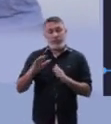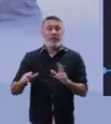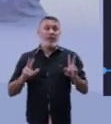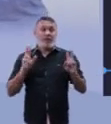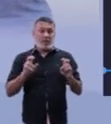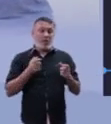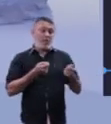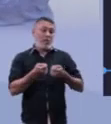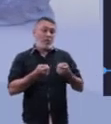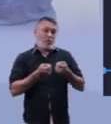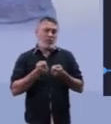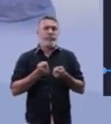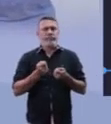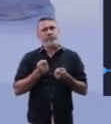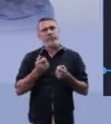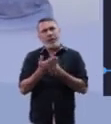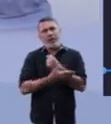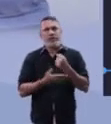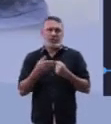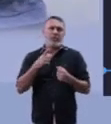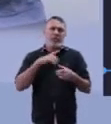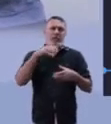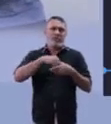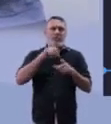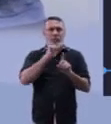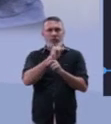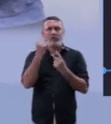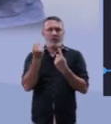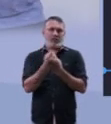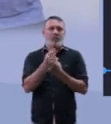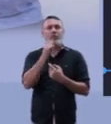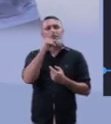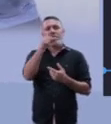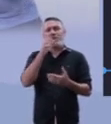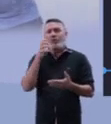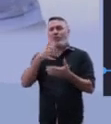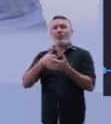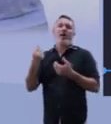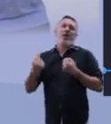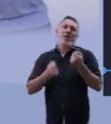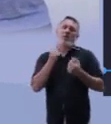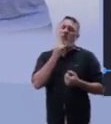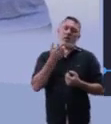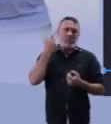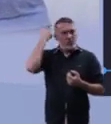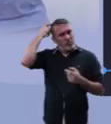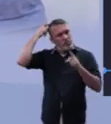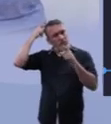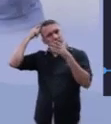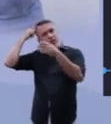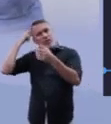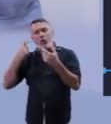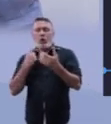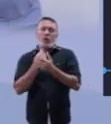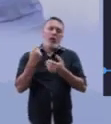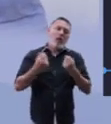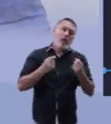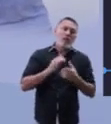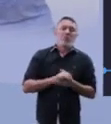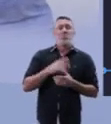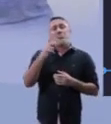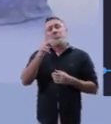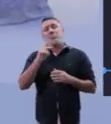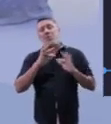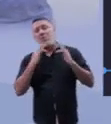temos aqui a manipulação e ela existe na nossa sociedade. Às vezes você vai comprar um carro, né? Às vezes você, né? Eu